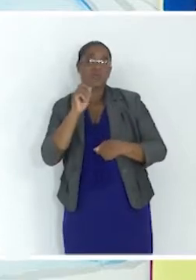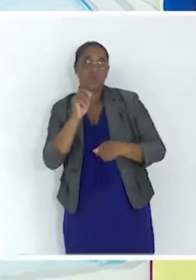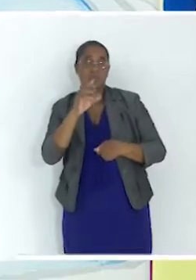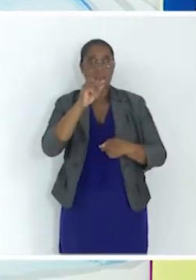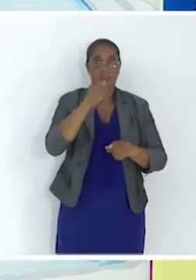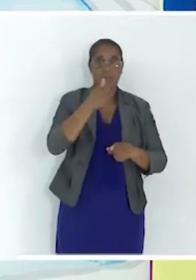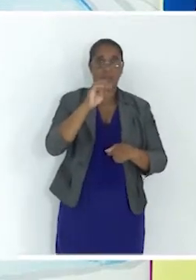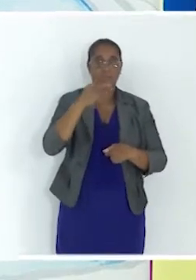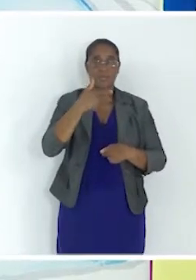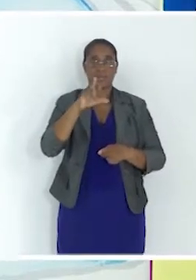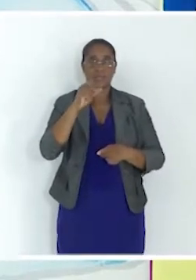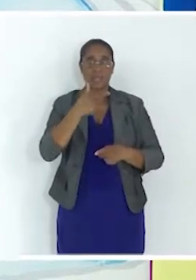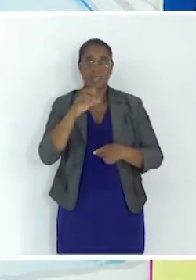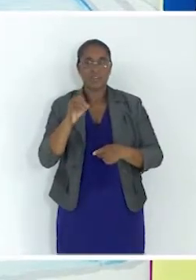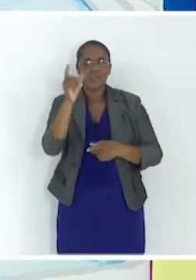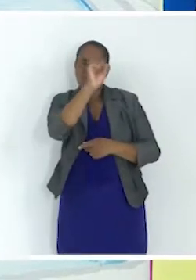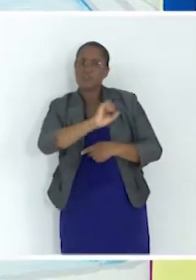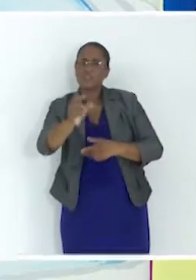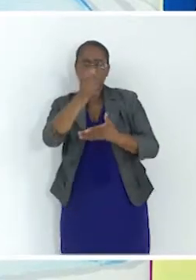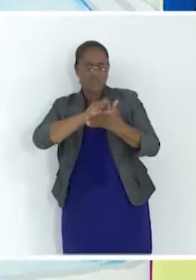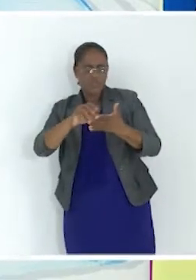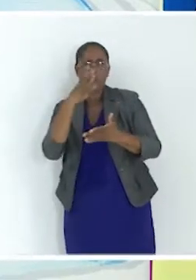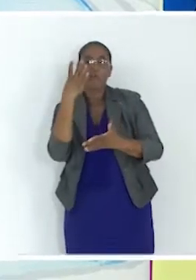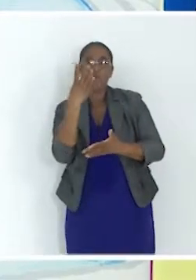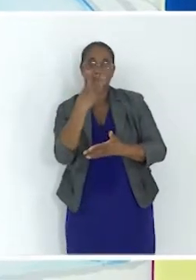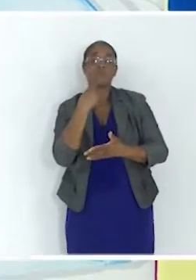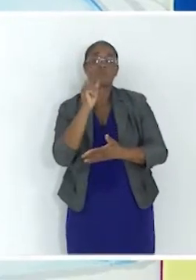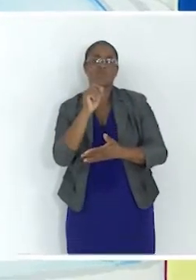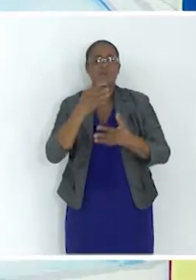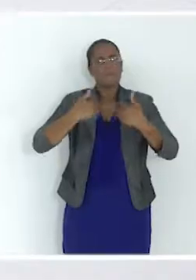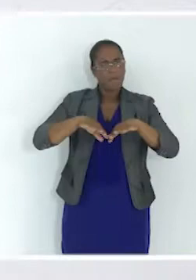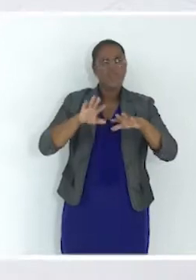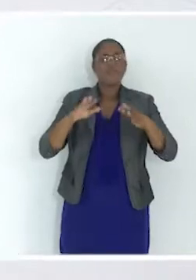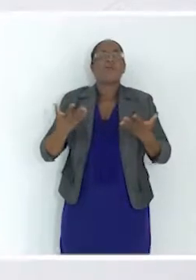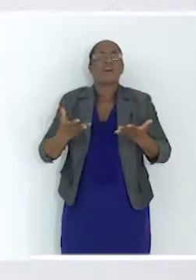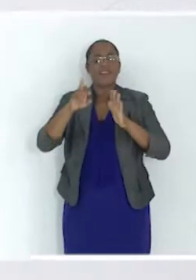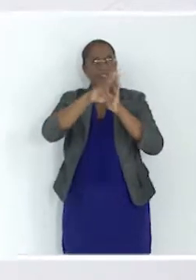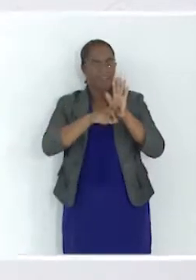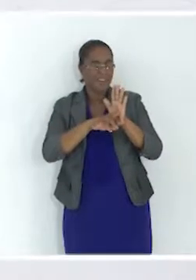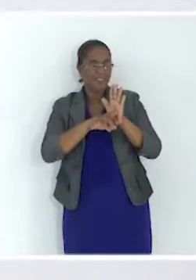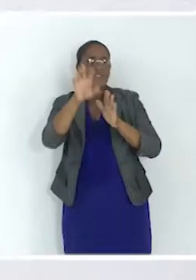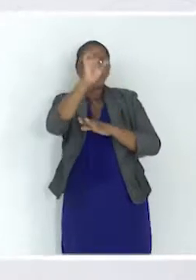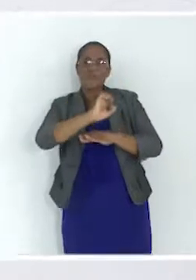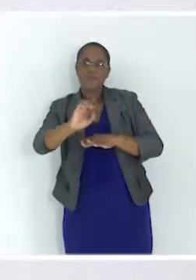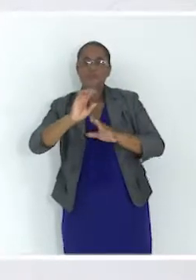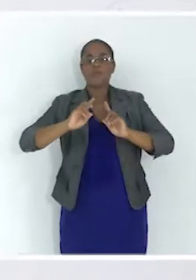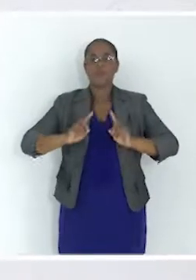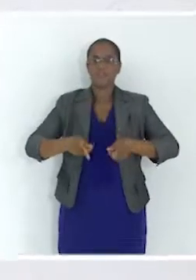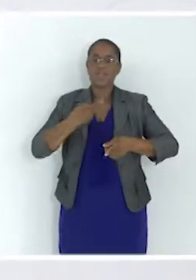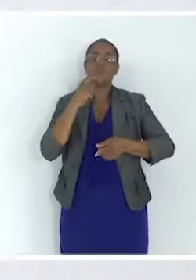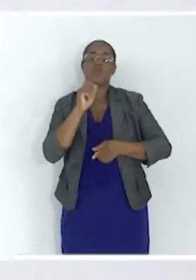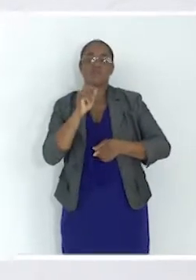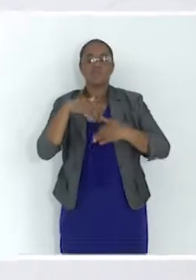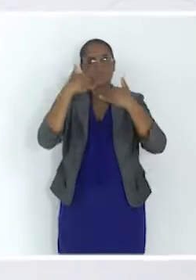4 nomes, mas qual é a regra? Vão começar o nome seguinte, a escrita do nome seguinte,